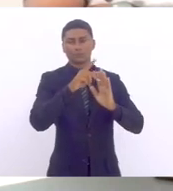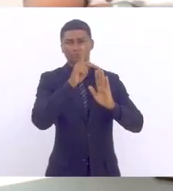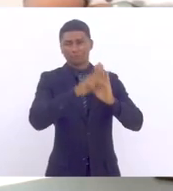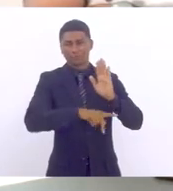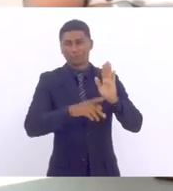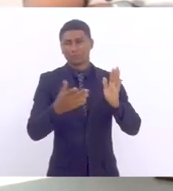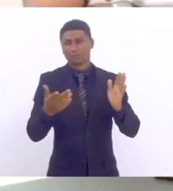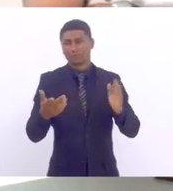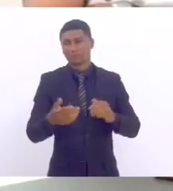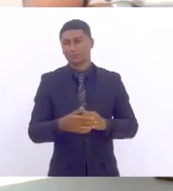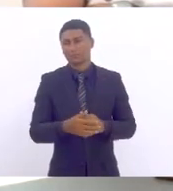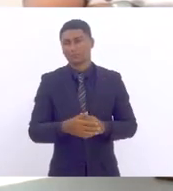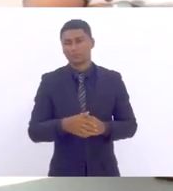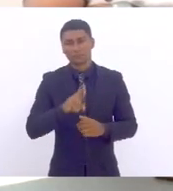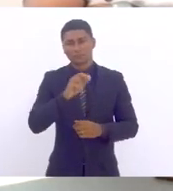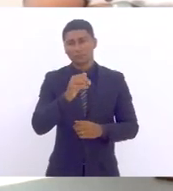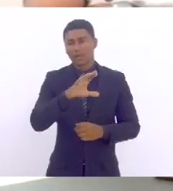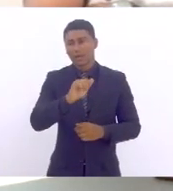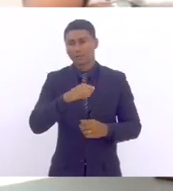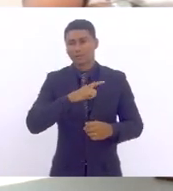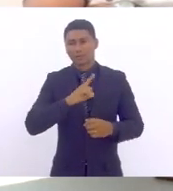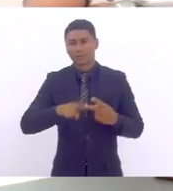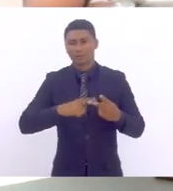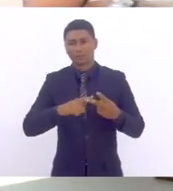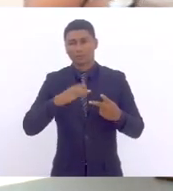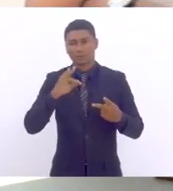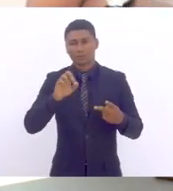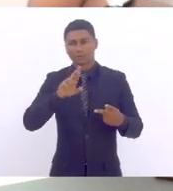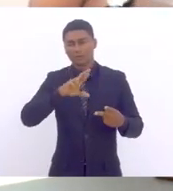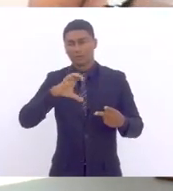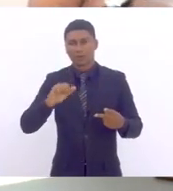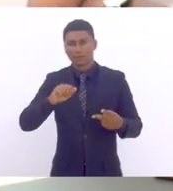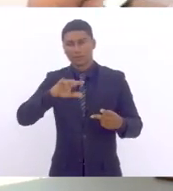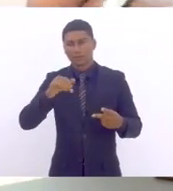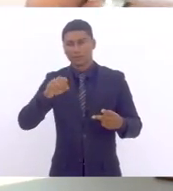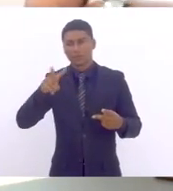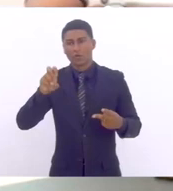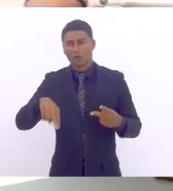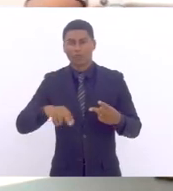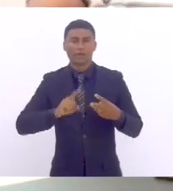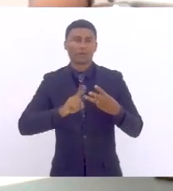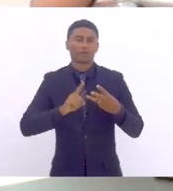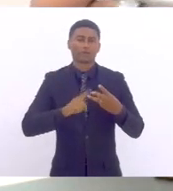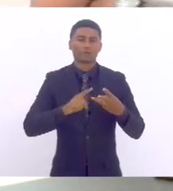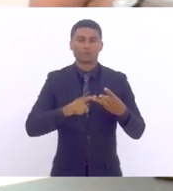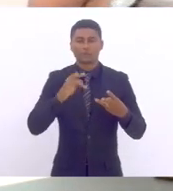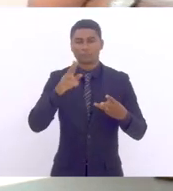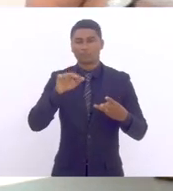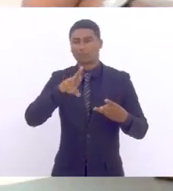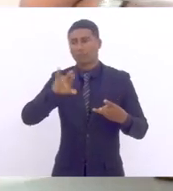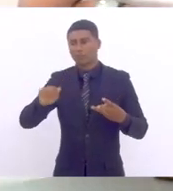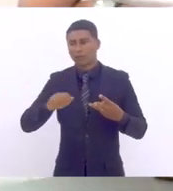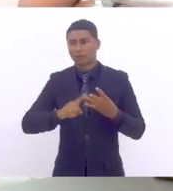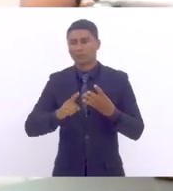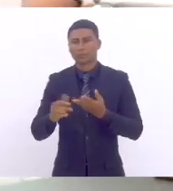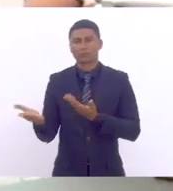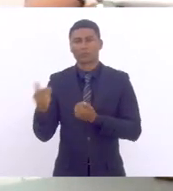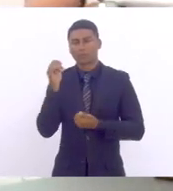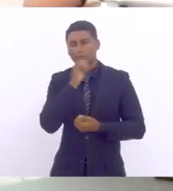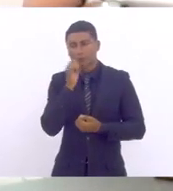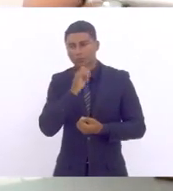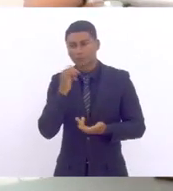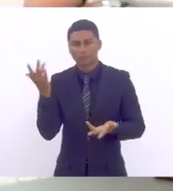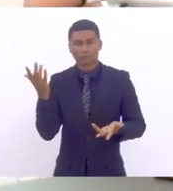tem, a Força Jovem tem, Fúria tem, a Young tem, com as meninas, com criança, com idoso, com pessoas